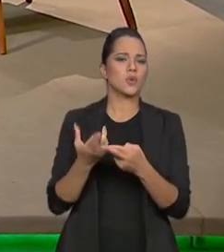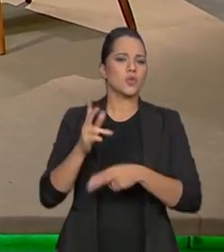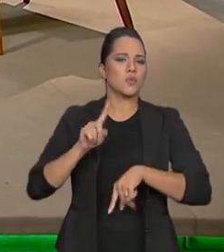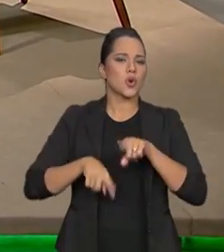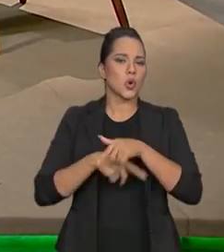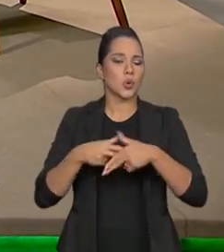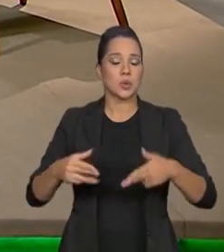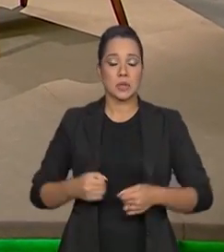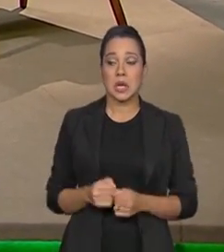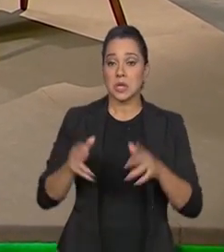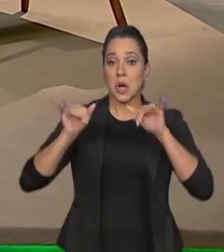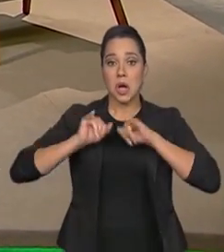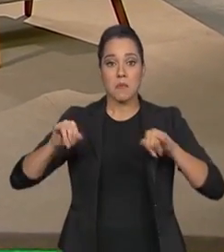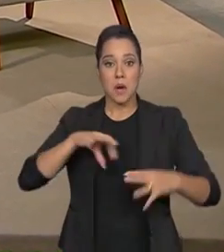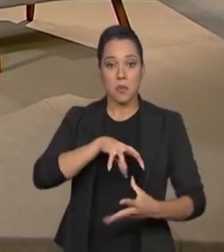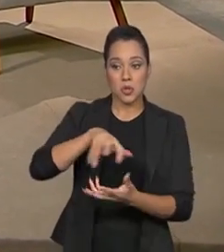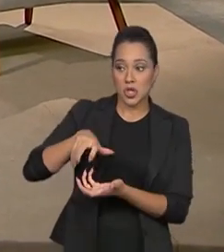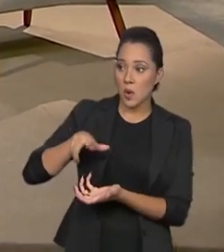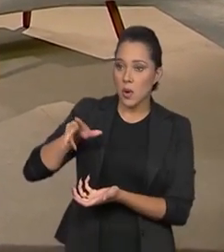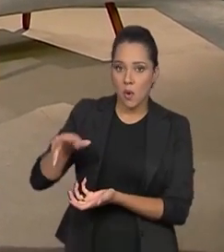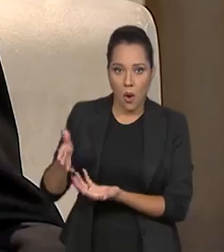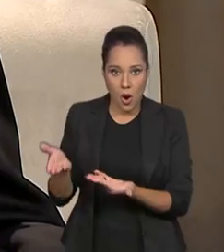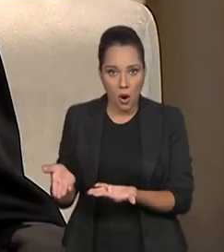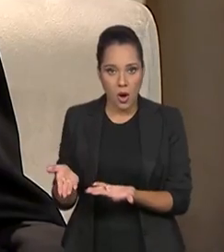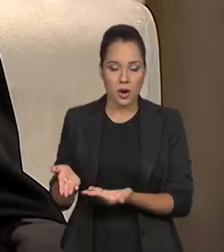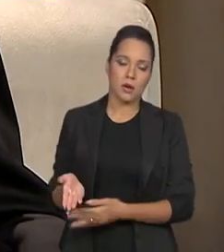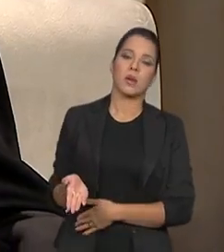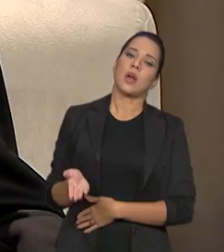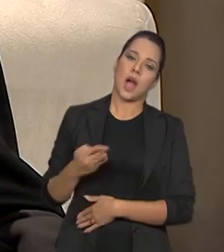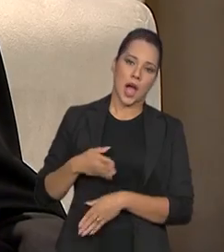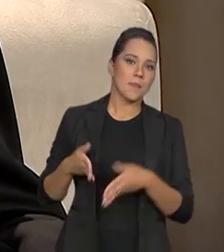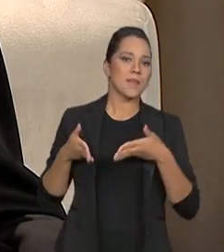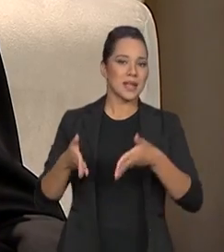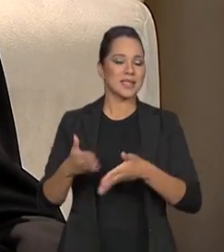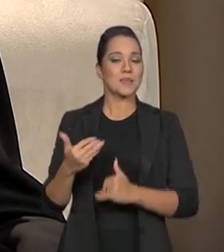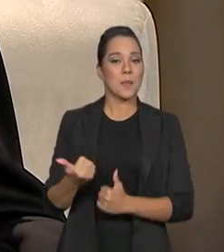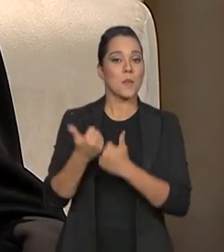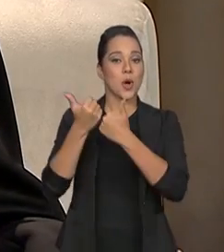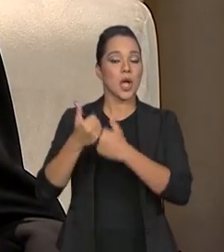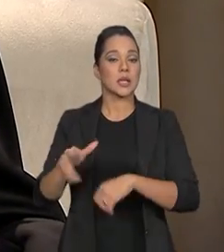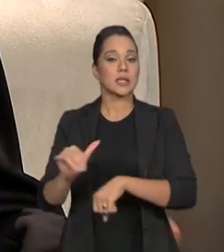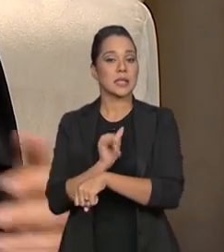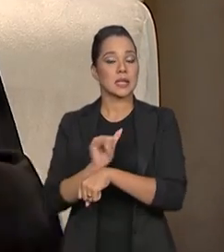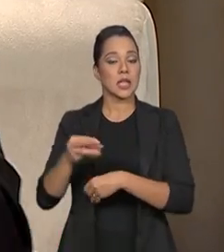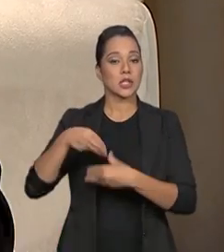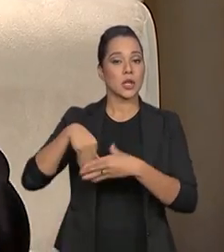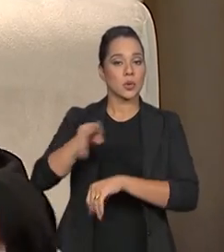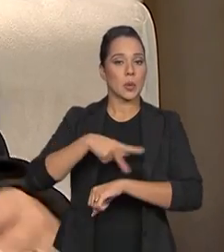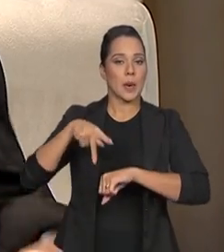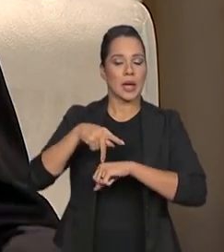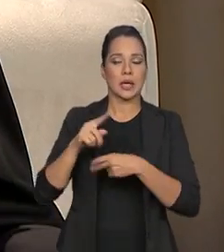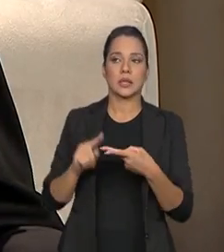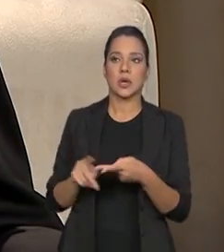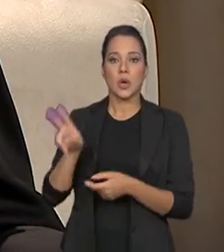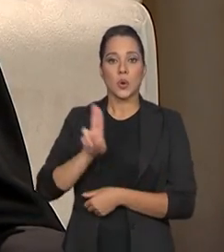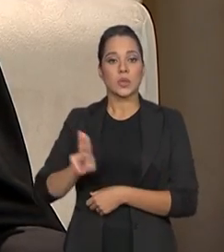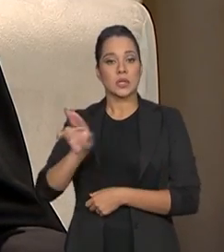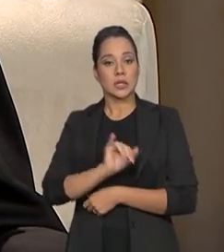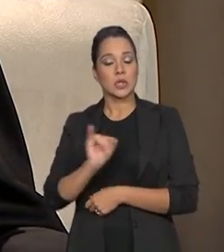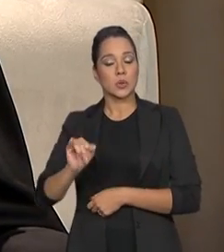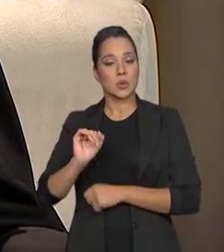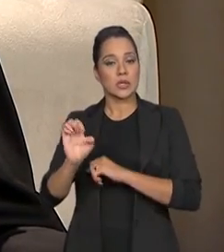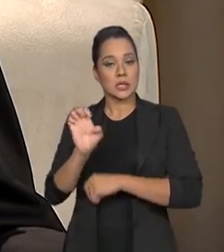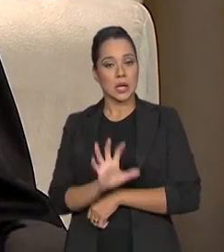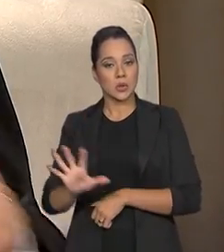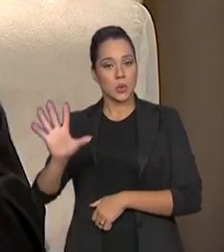uma campanha Global como essa ele ele participa apoiando as ações dentro do país usando os institutos Estaduais